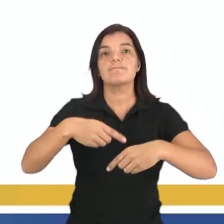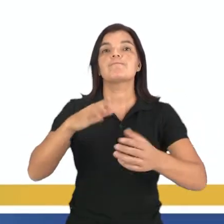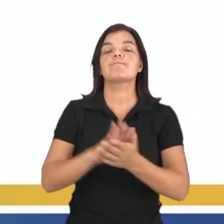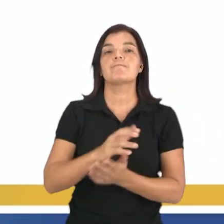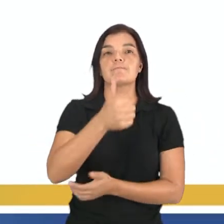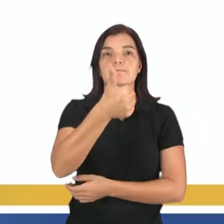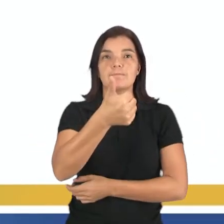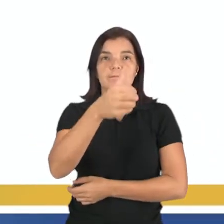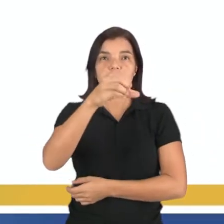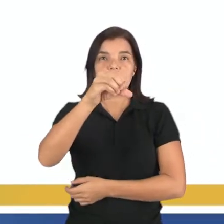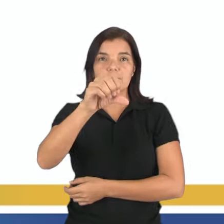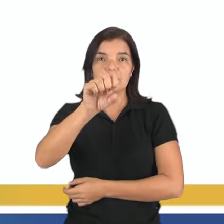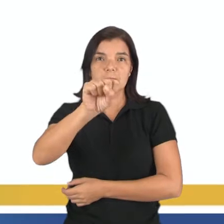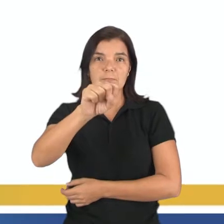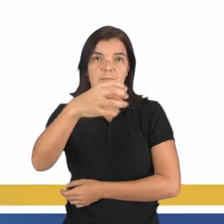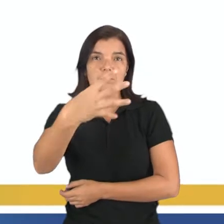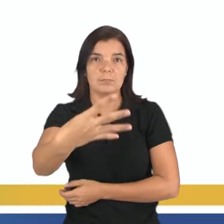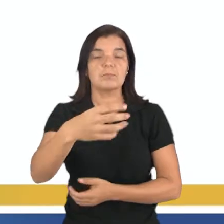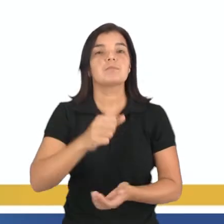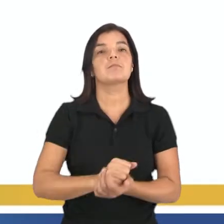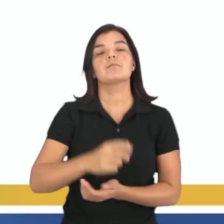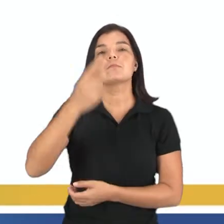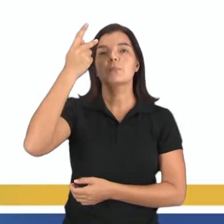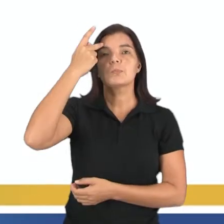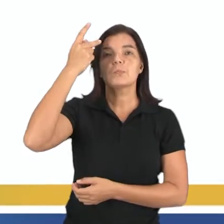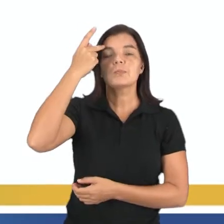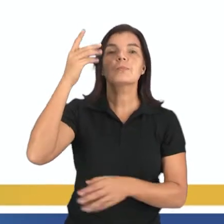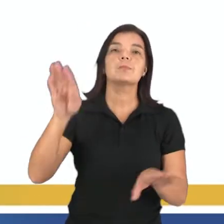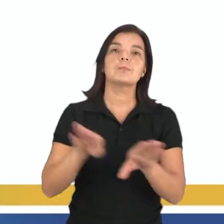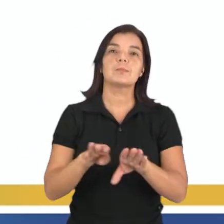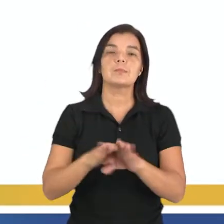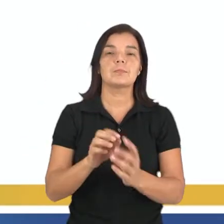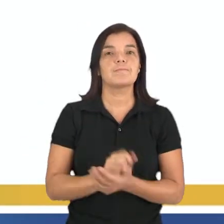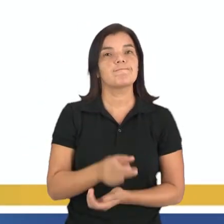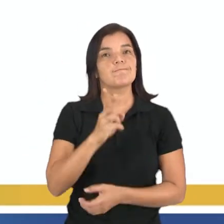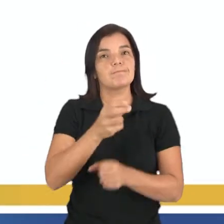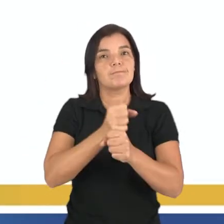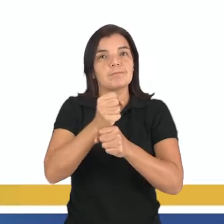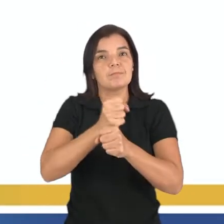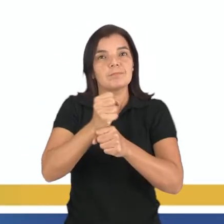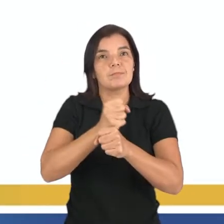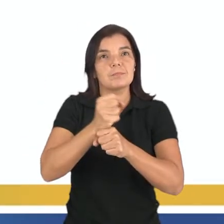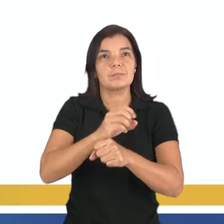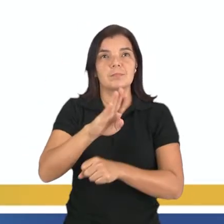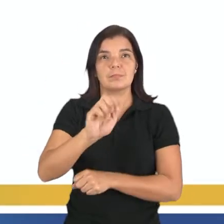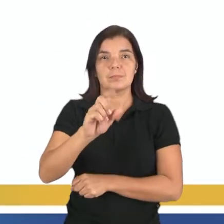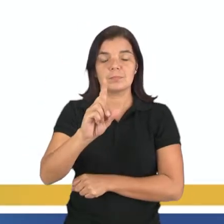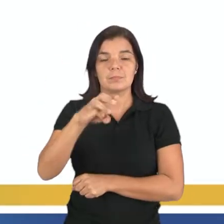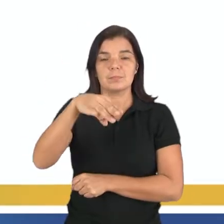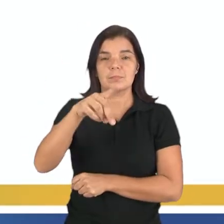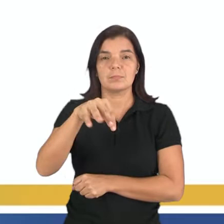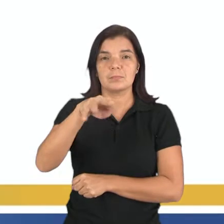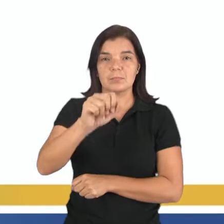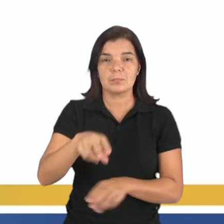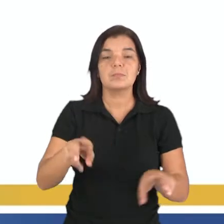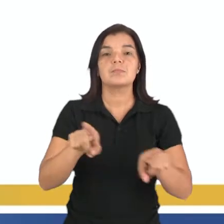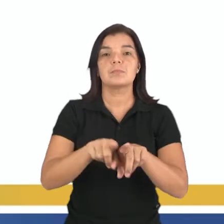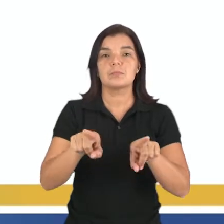foi em 1984, em São Paulo. Foi no mesmo ano em que o badminton registrou seu primeiro